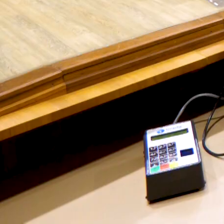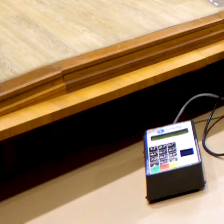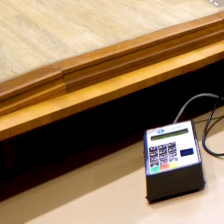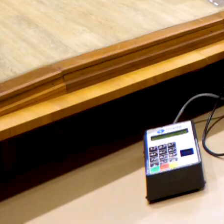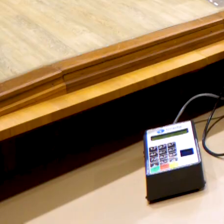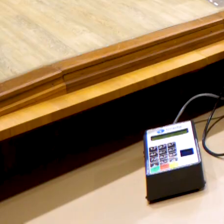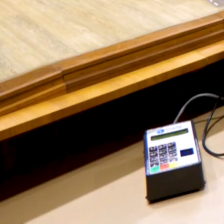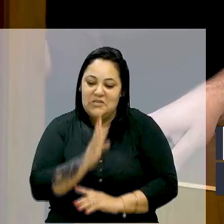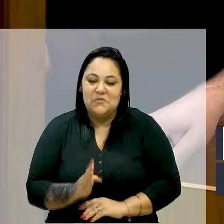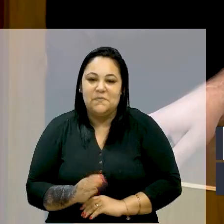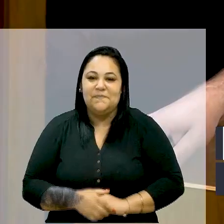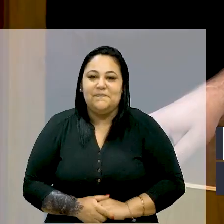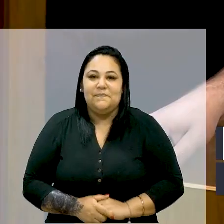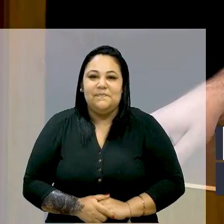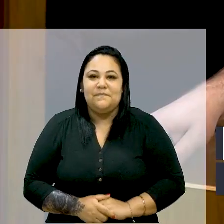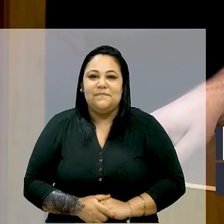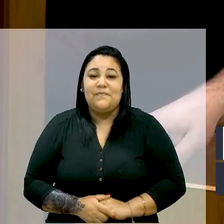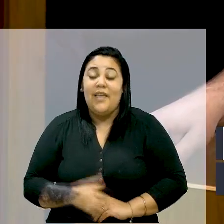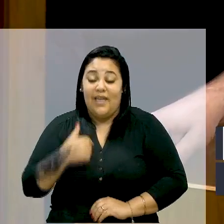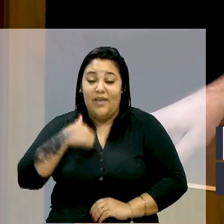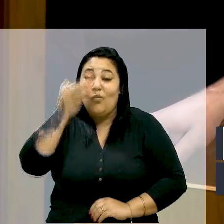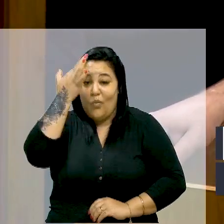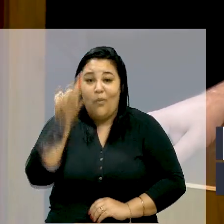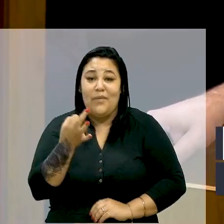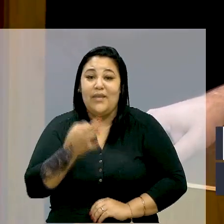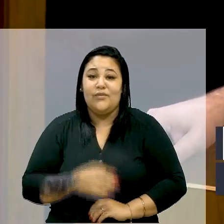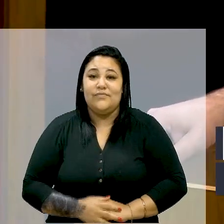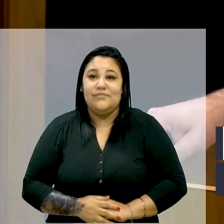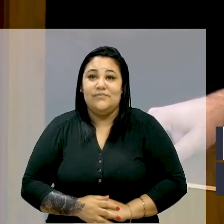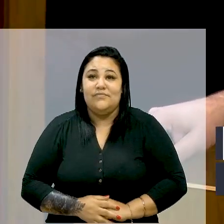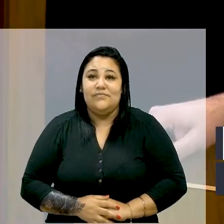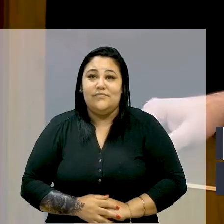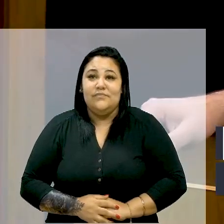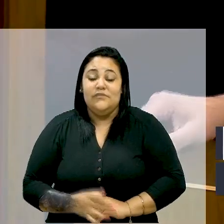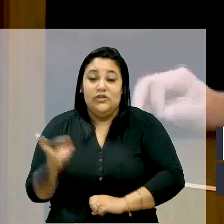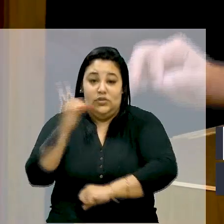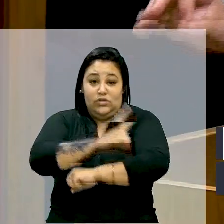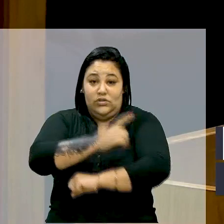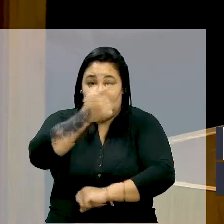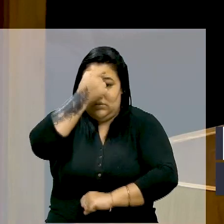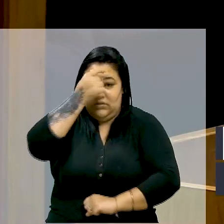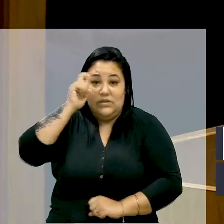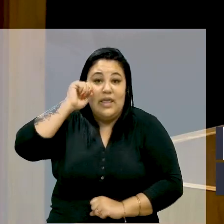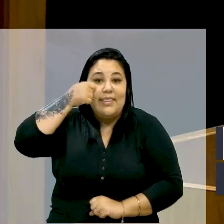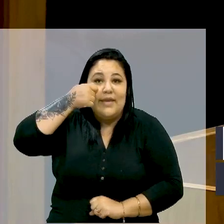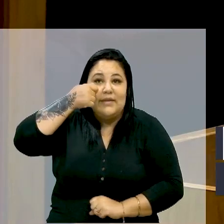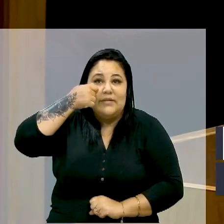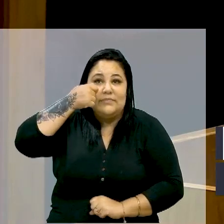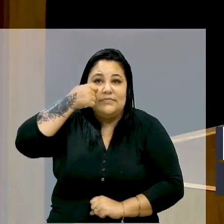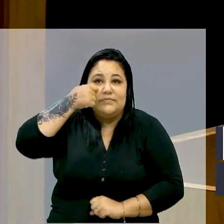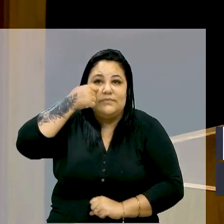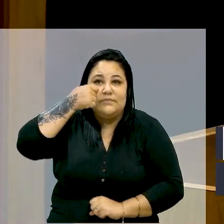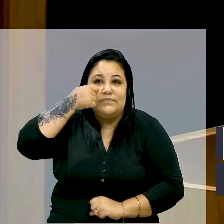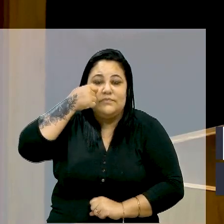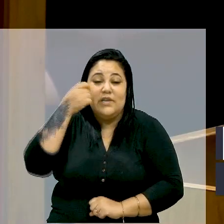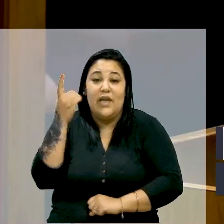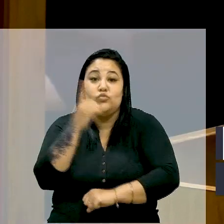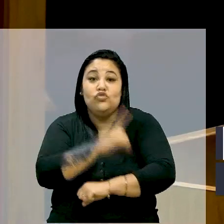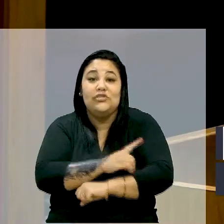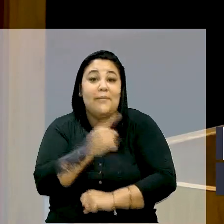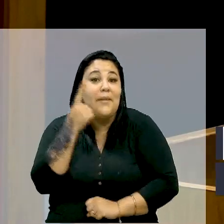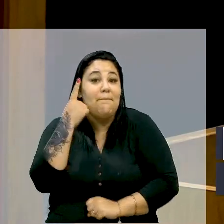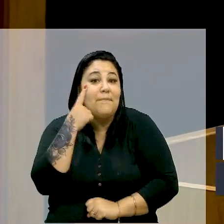população negra Caxiense eu entendo que o dia da consciência negra ele é um dia que serve de